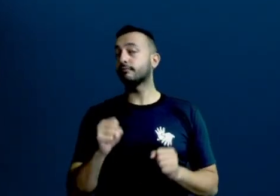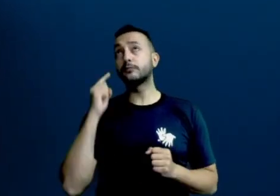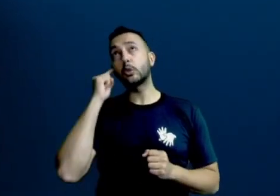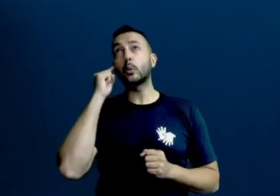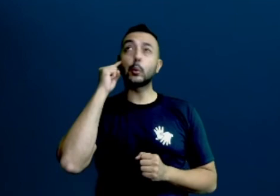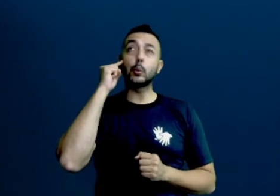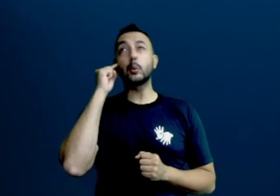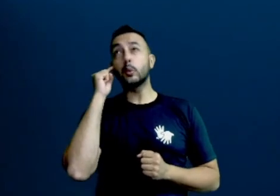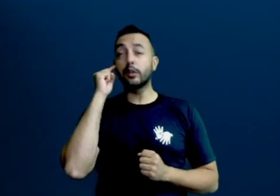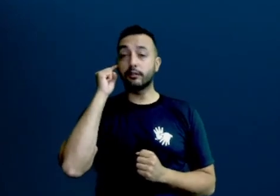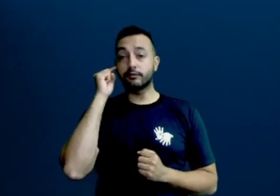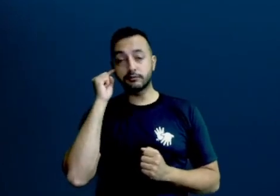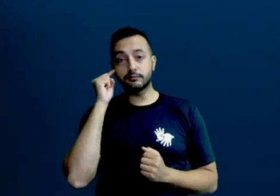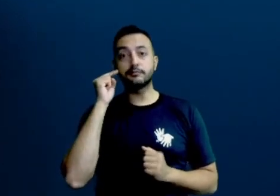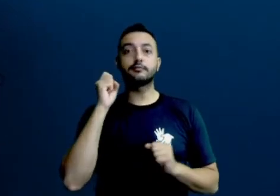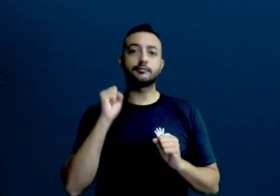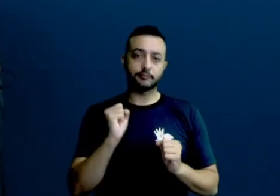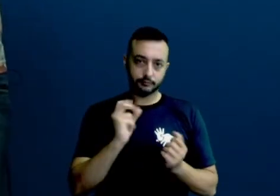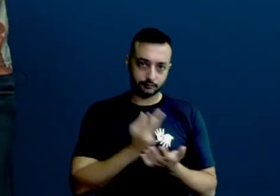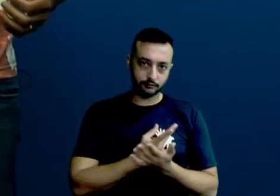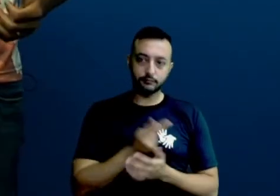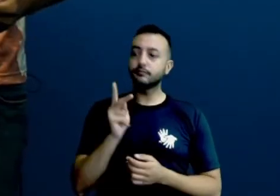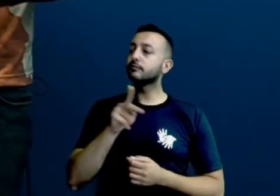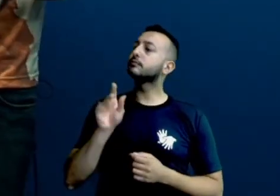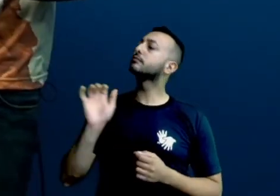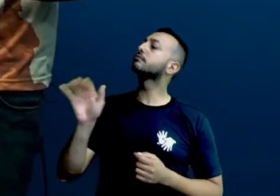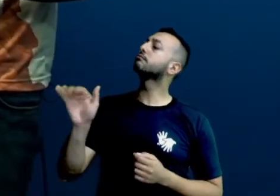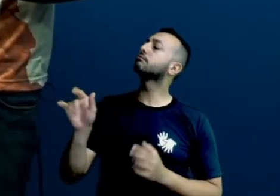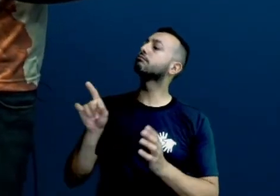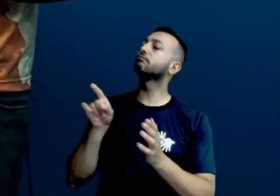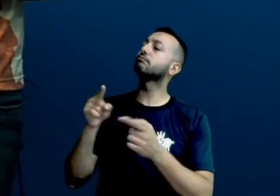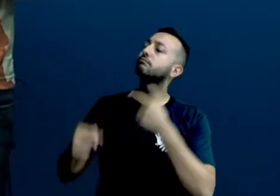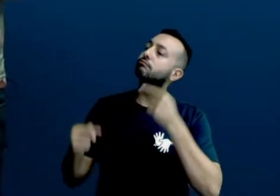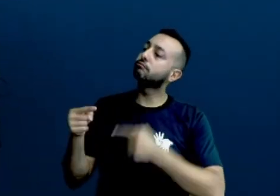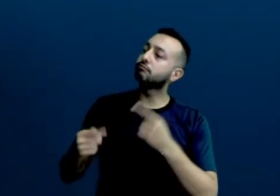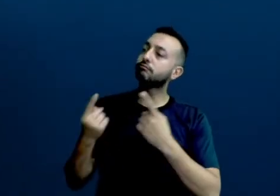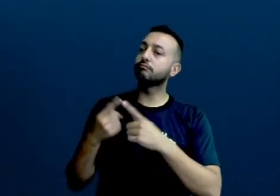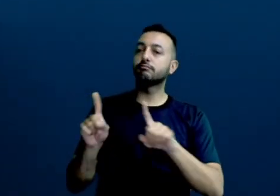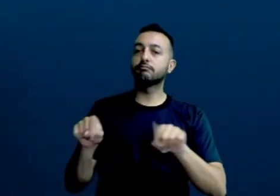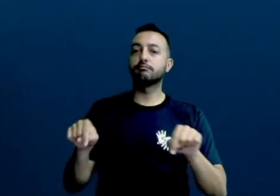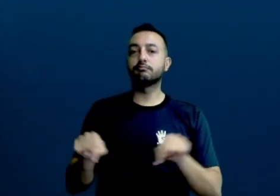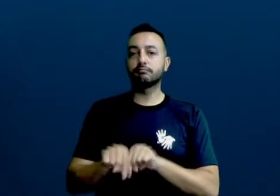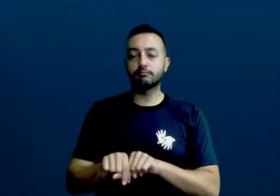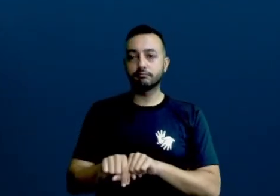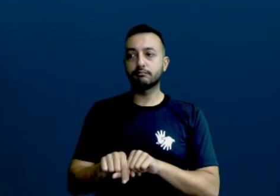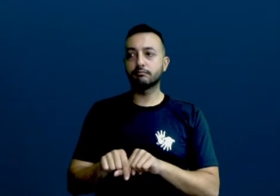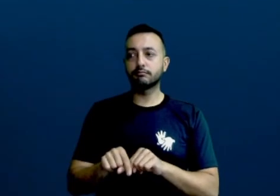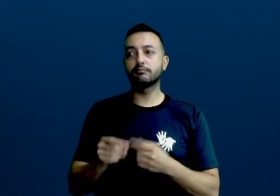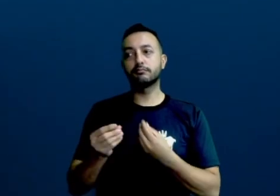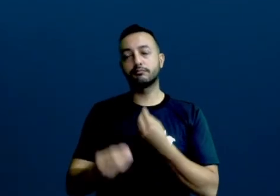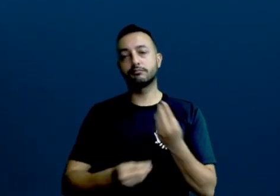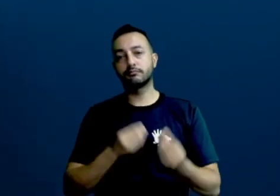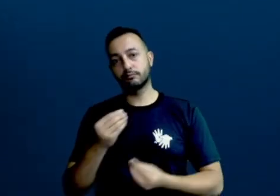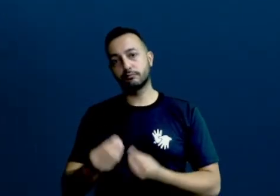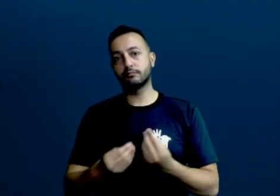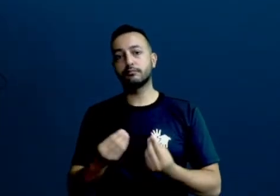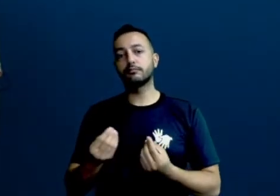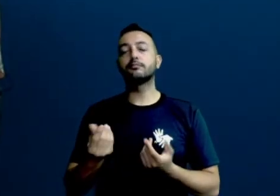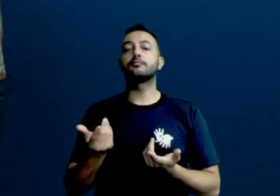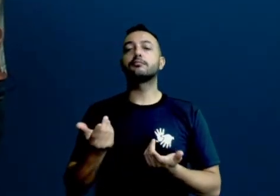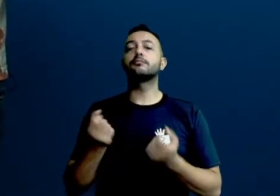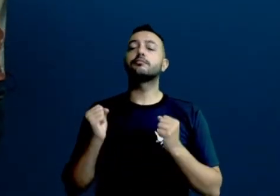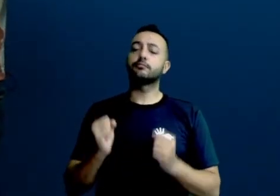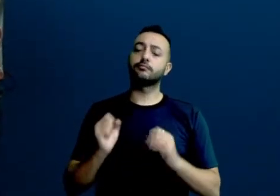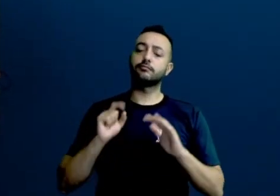eventuais dúvidas que vocês venham a ter tido para o seu professor discuta com ele em sala de aula é a respeito